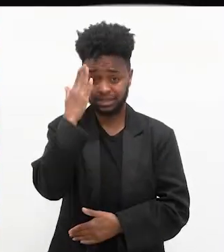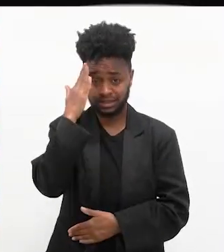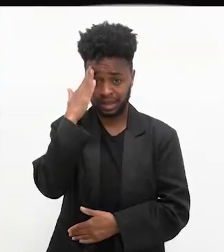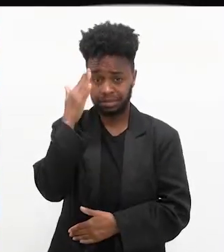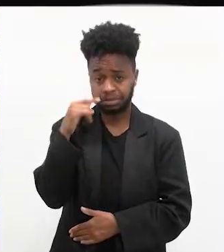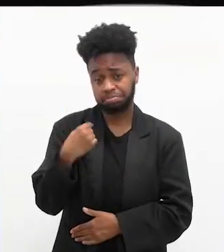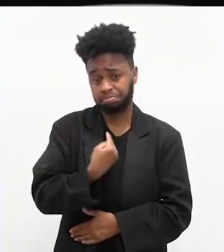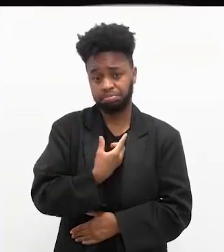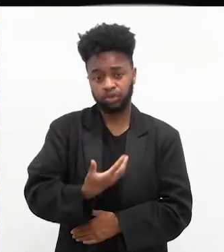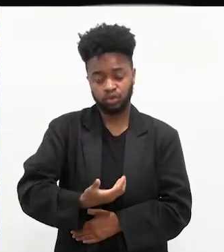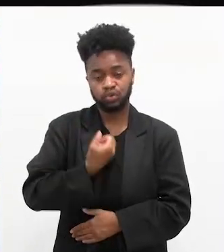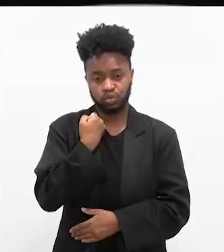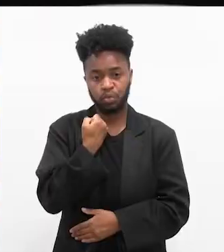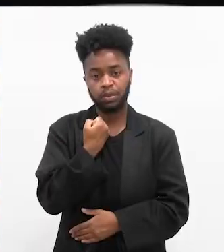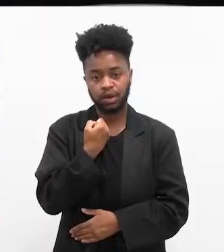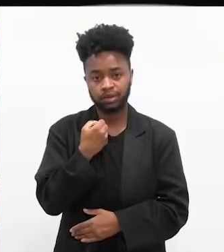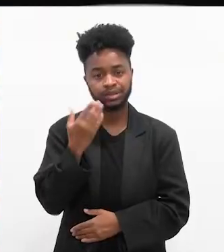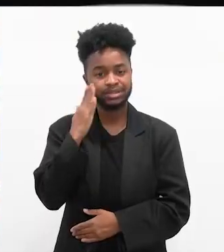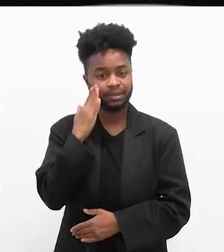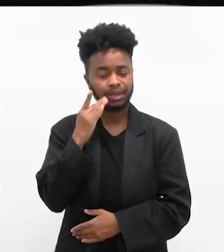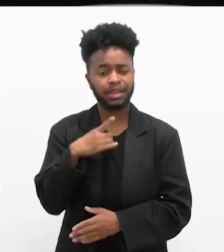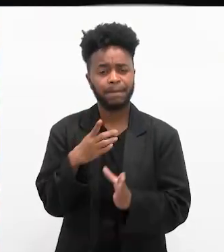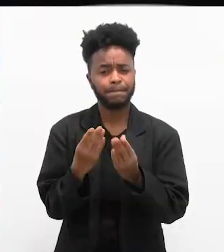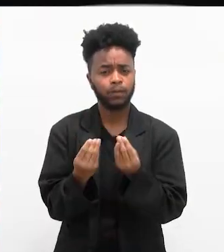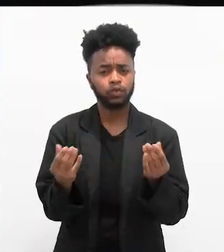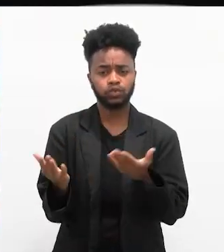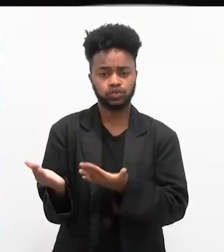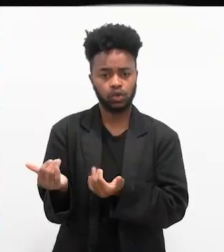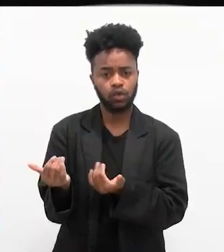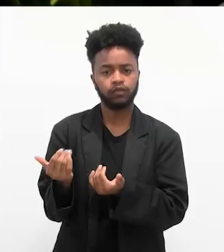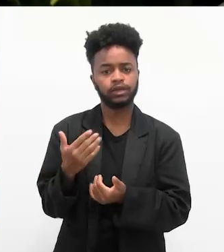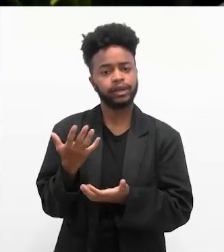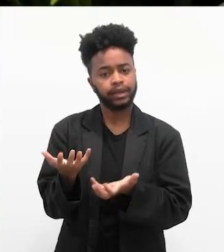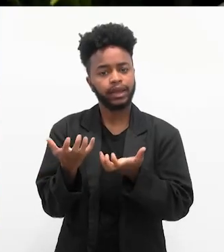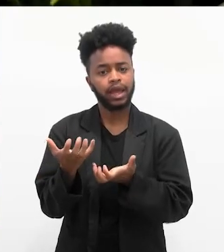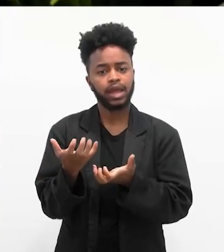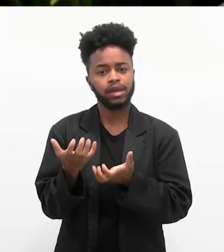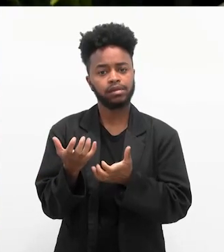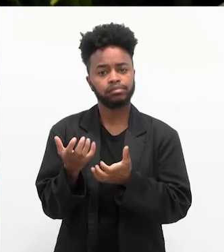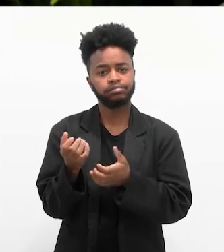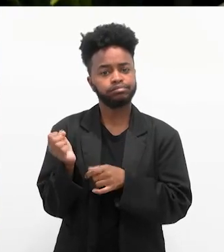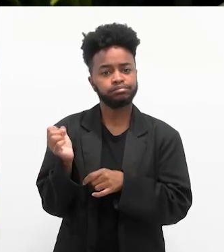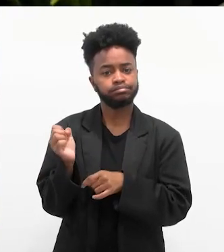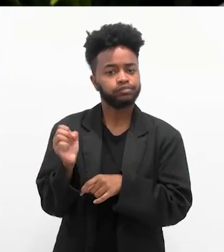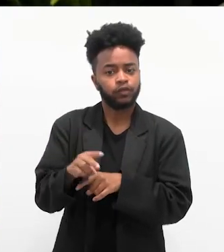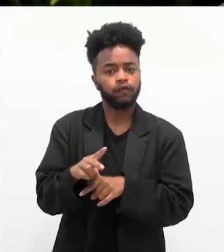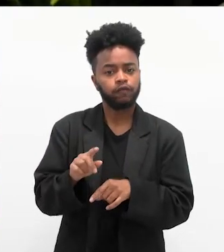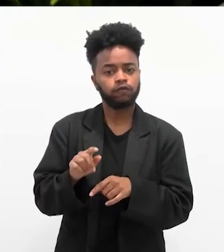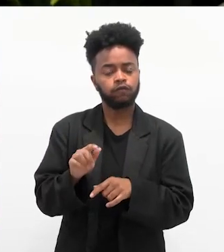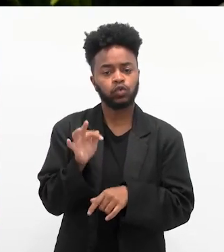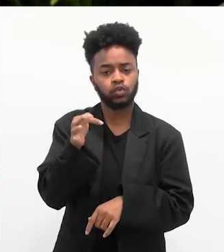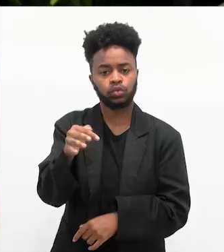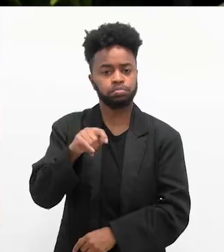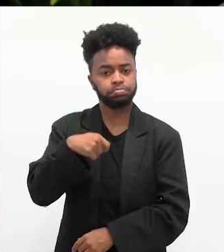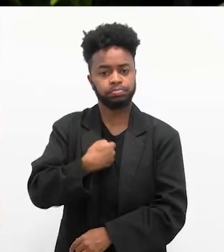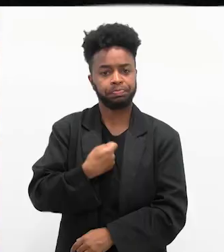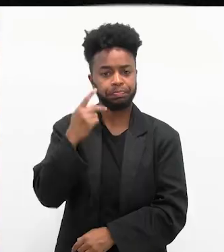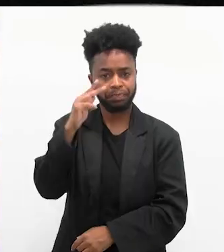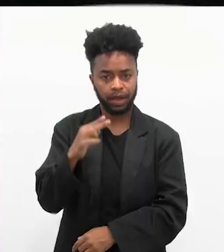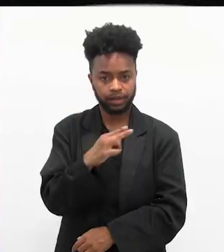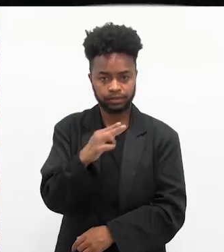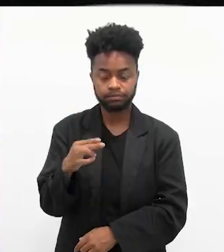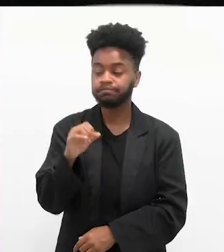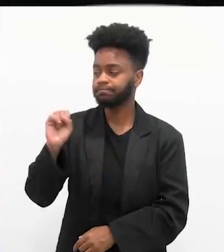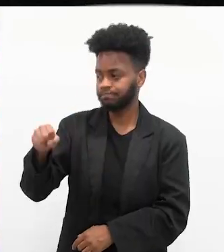E você sabe que é uma surpresa a gente saber que tantos jovens gostariam de se tornar padre, né?